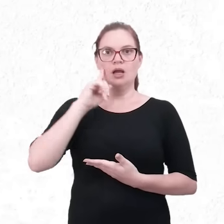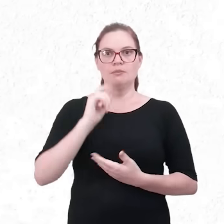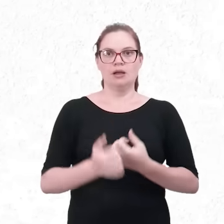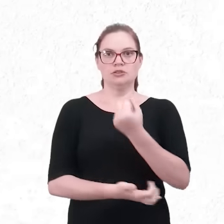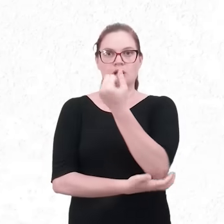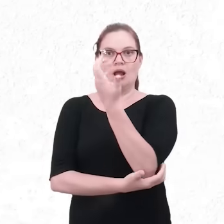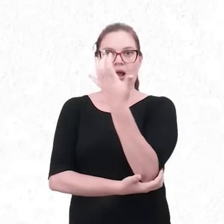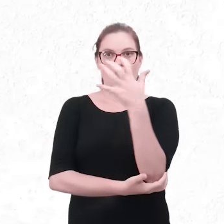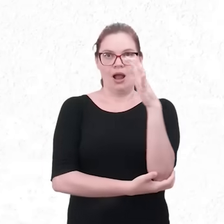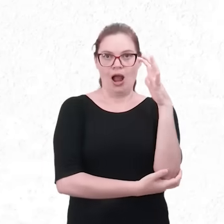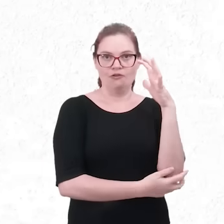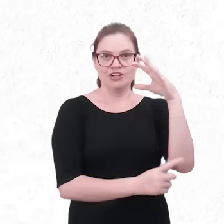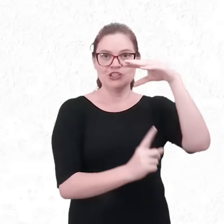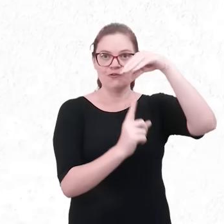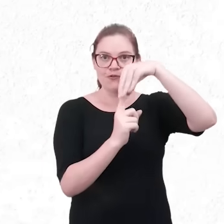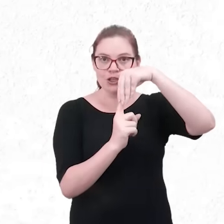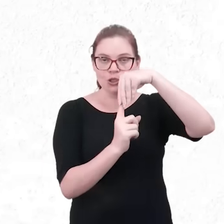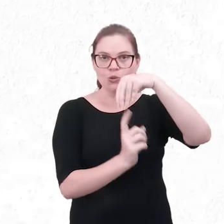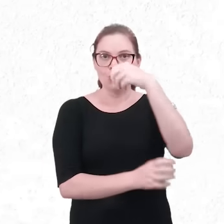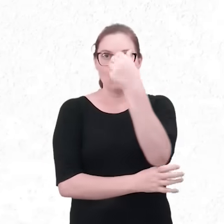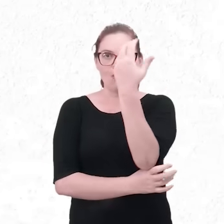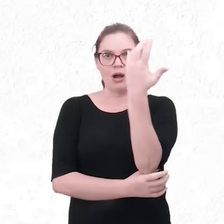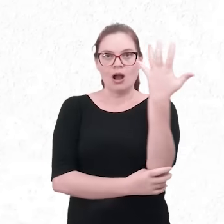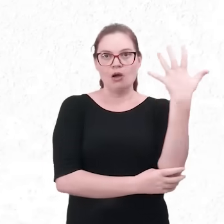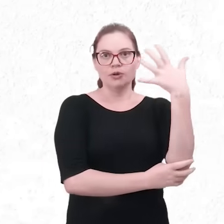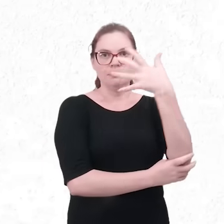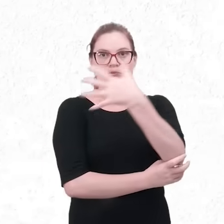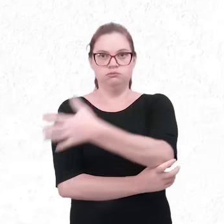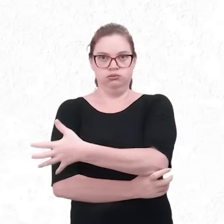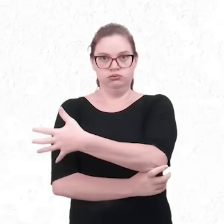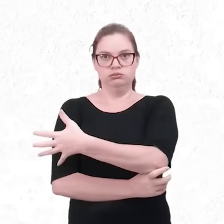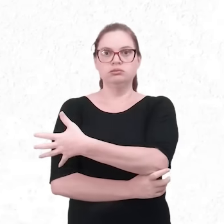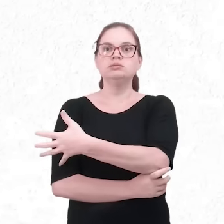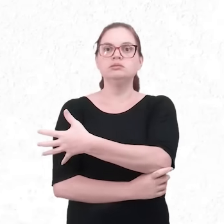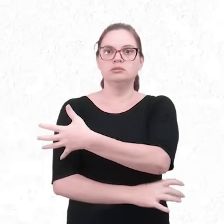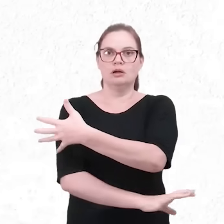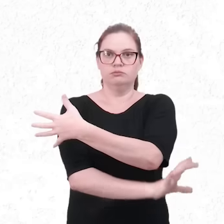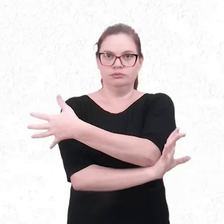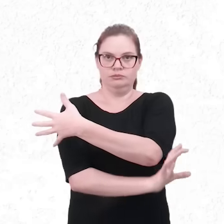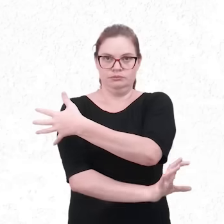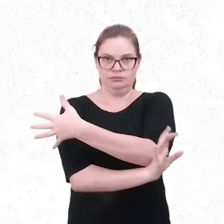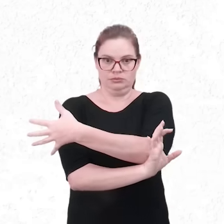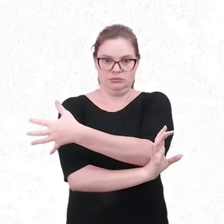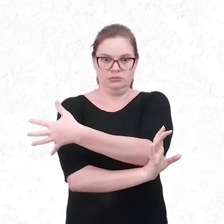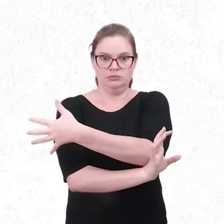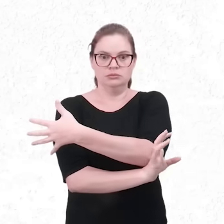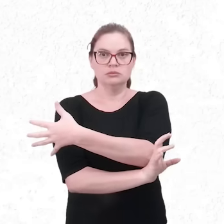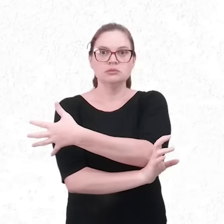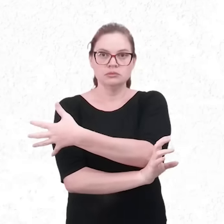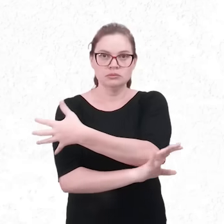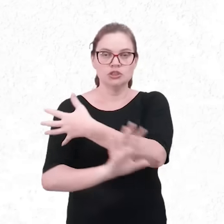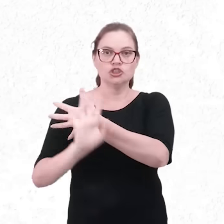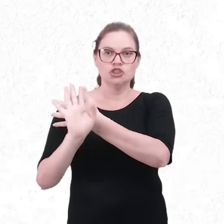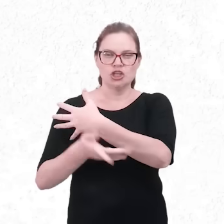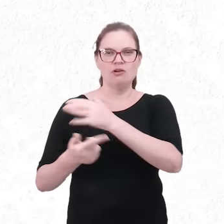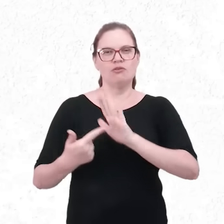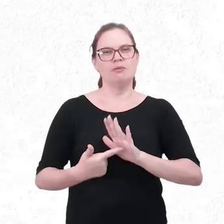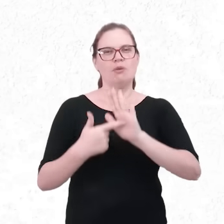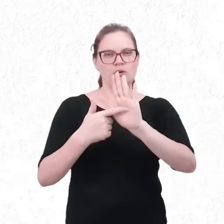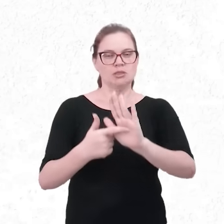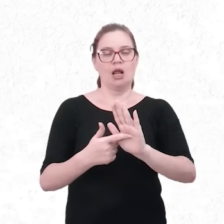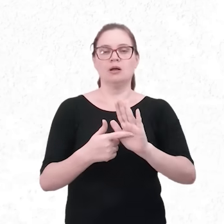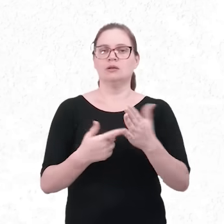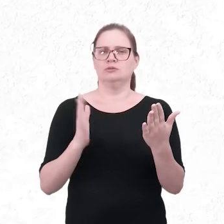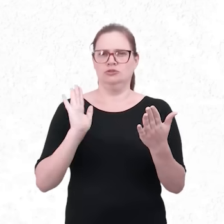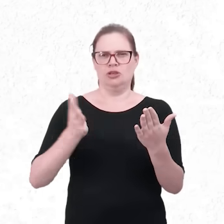chamado O Plano de Deus através dos séculos. Já foi mostrado, agora nós estamos destacando